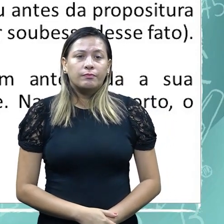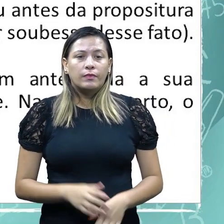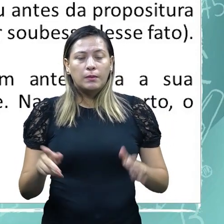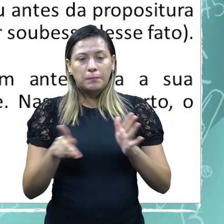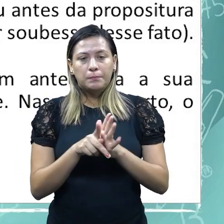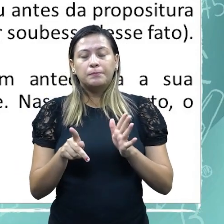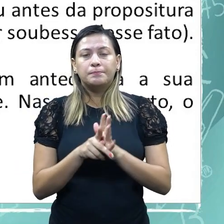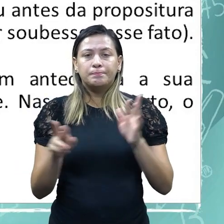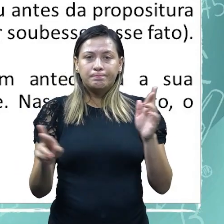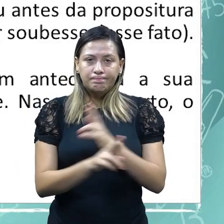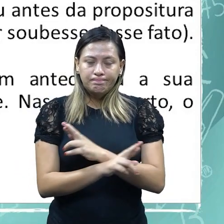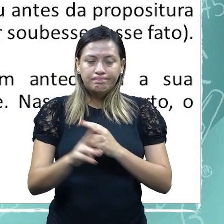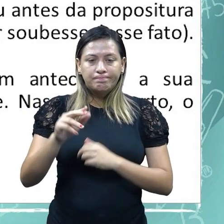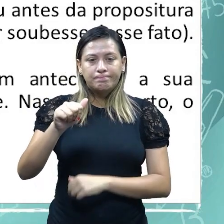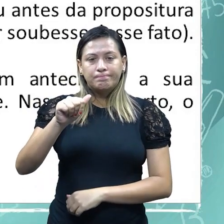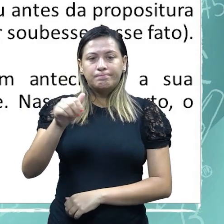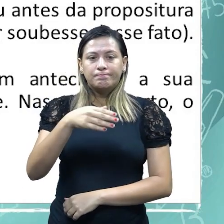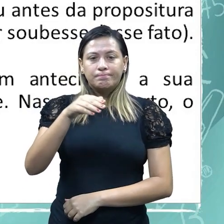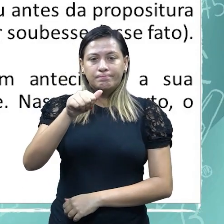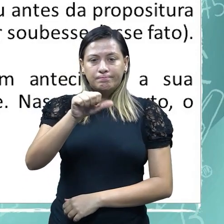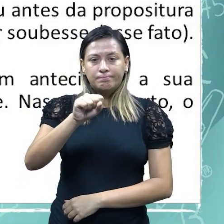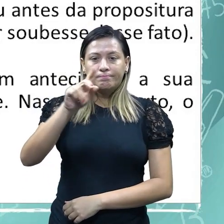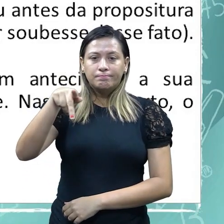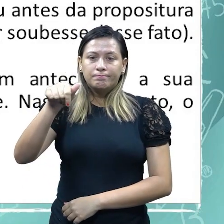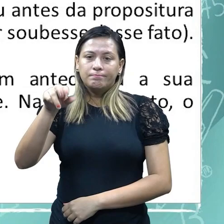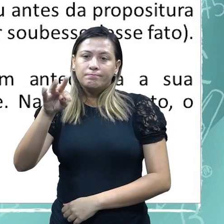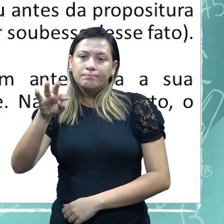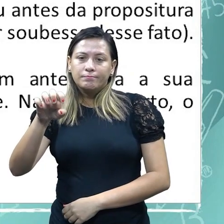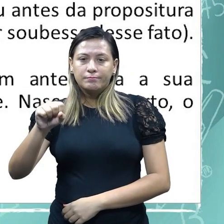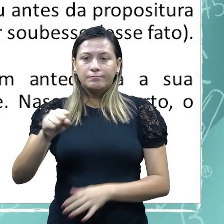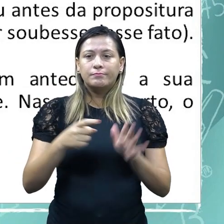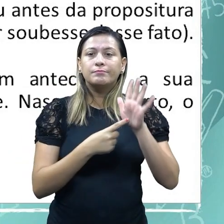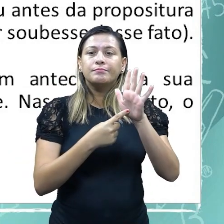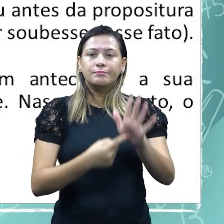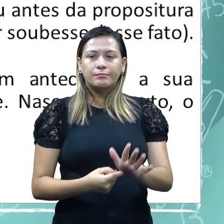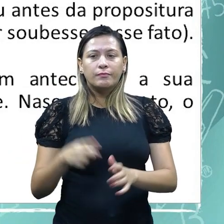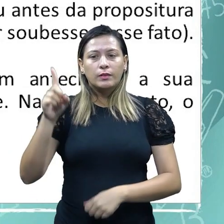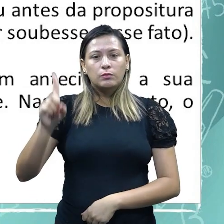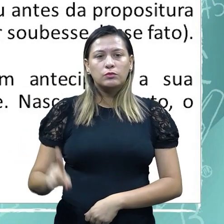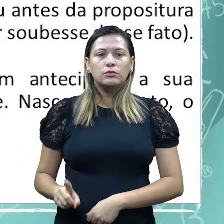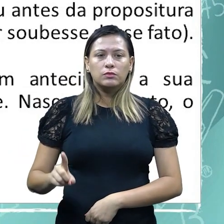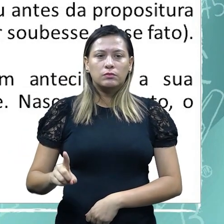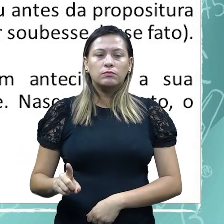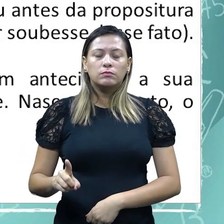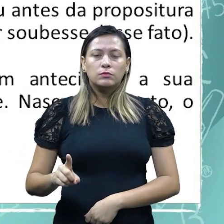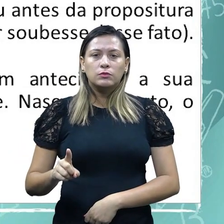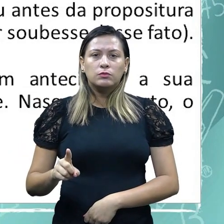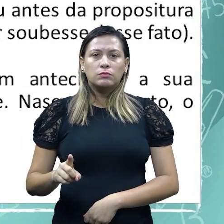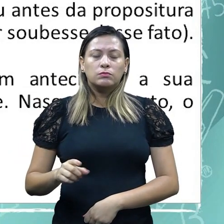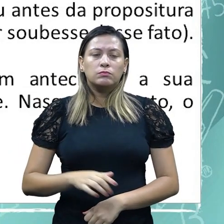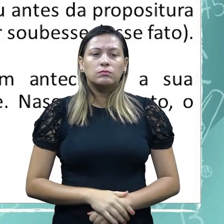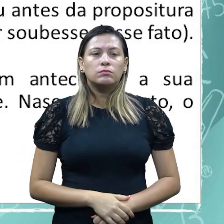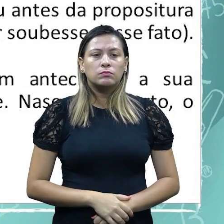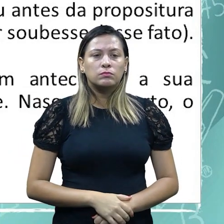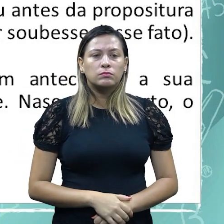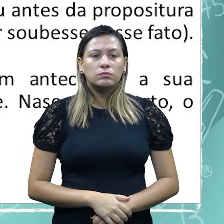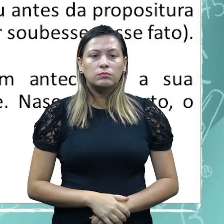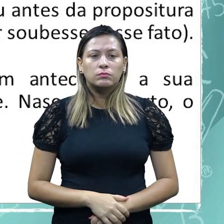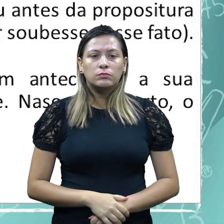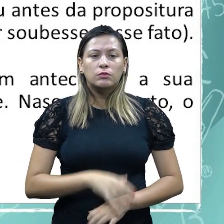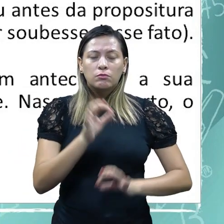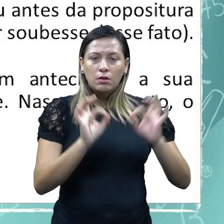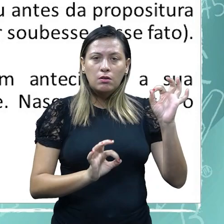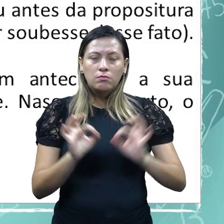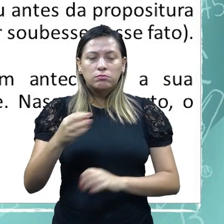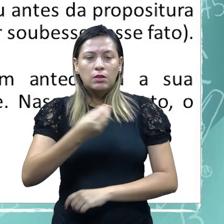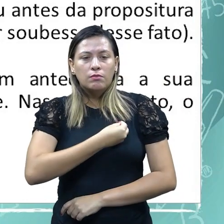suas diferentes manifestações, o direito ele vai regular o quê? A vida das pessoas. Então, só pessoas podem